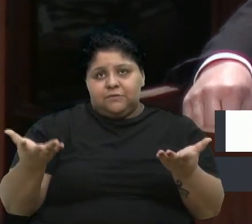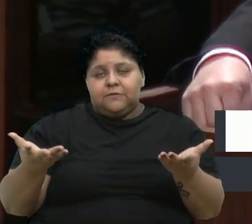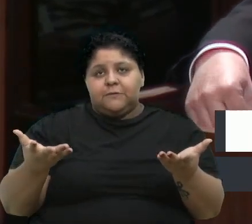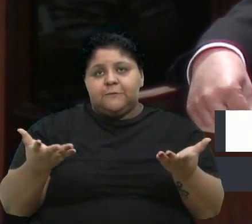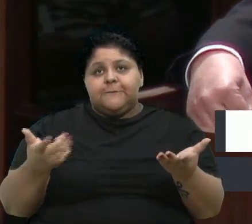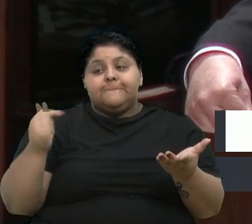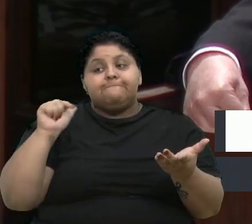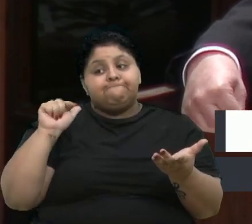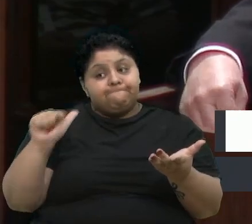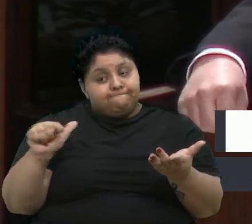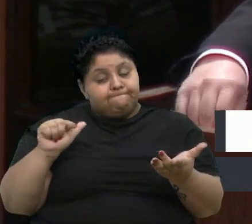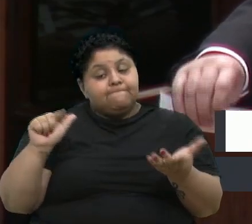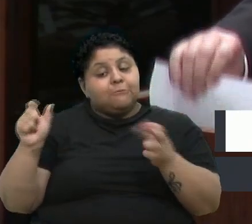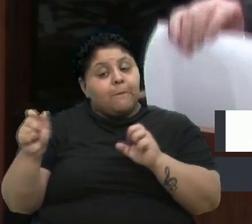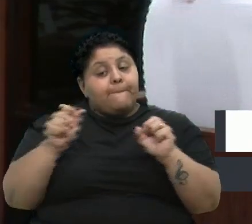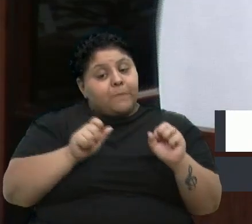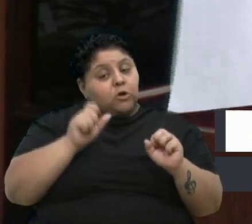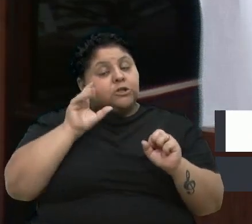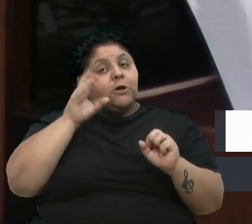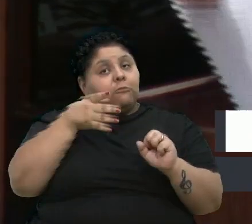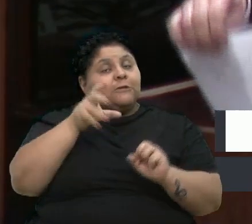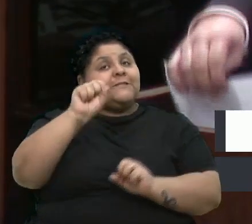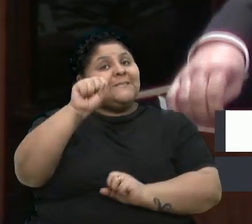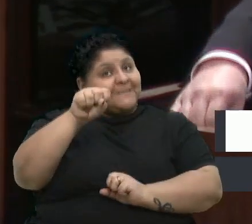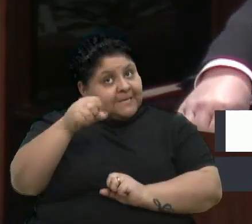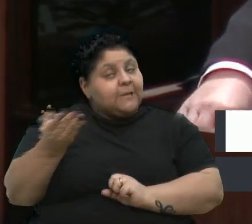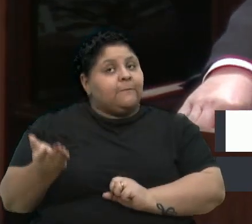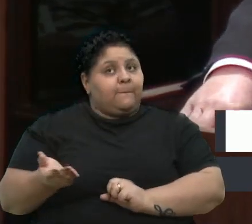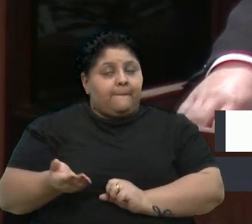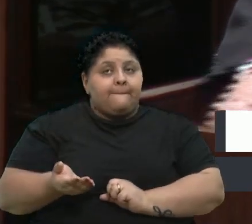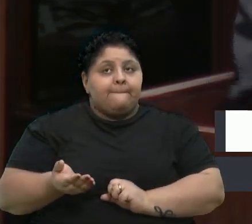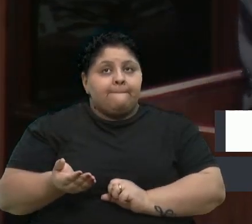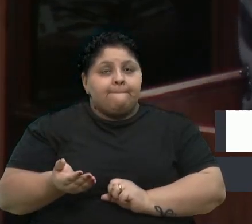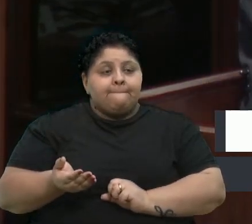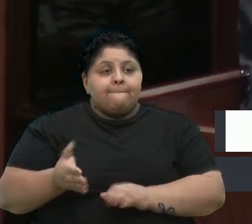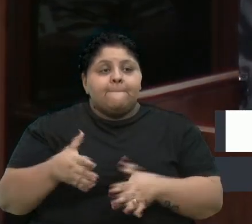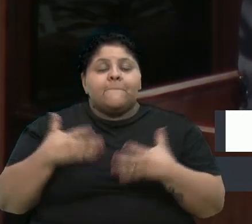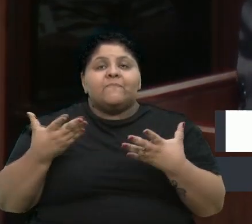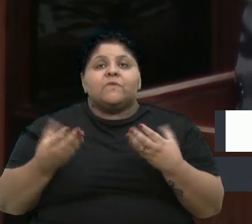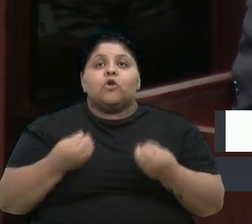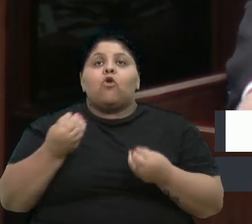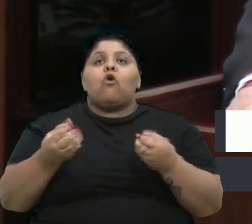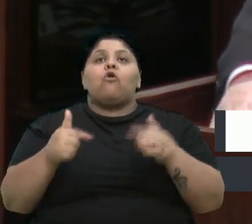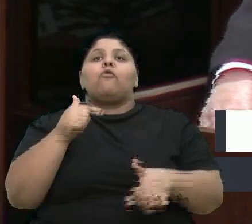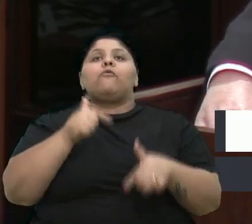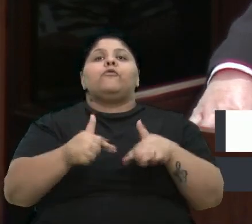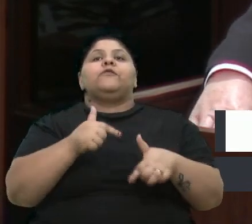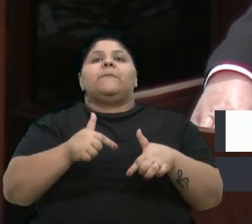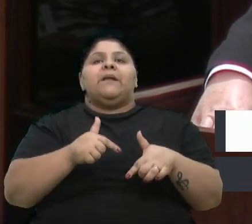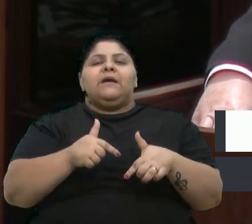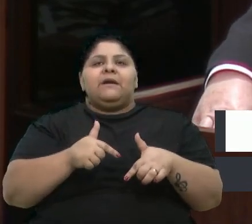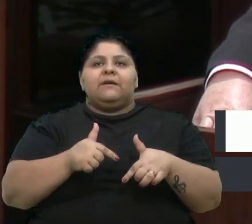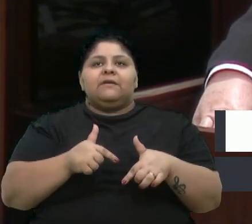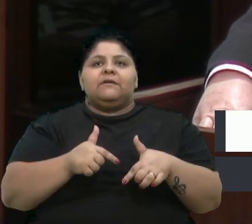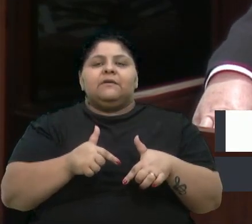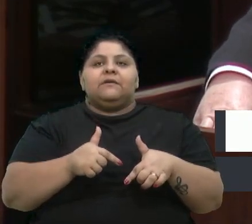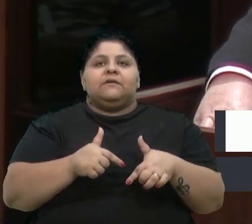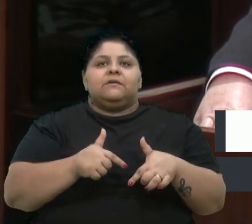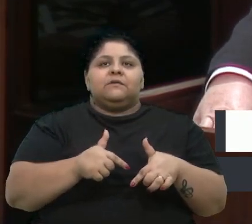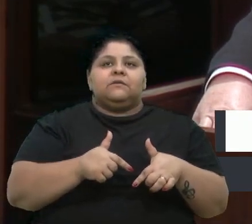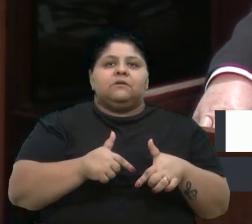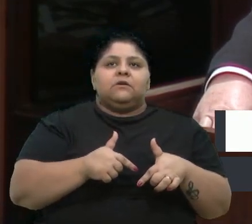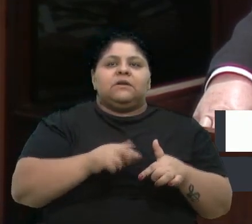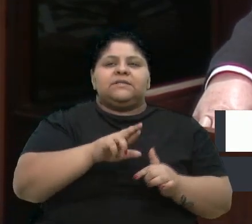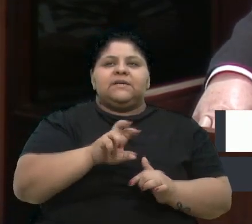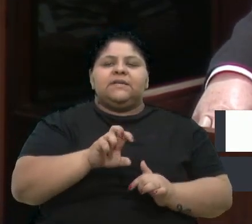Isso é algo que pode acontecer realmente, pode acontecer. Então, como é que a gente trabalha com essas receitas? Receitas